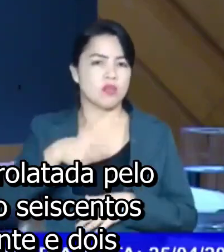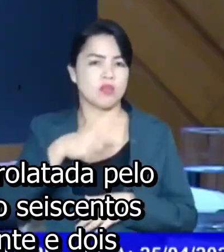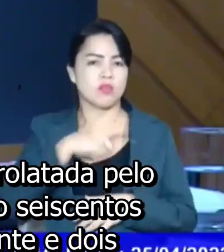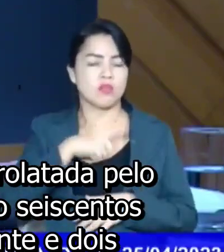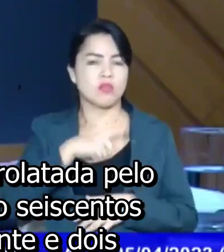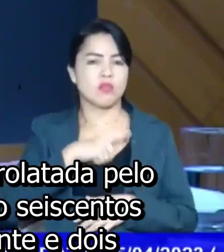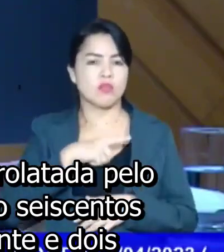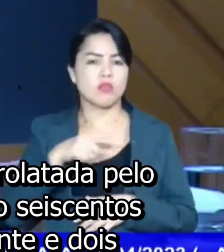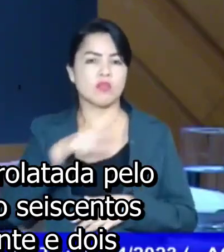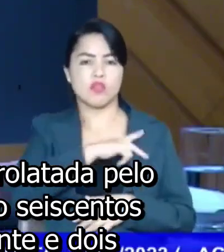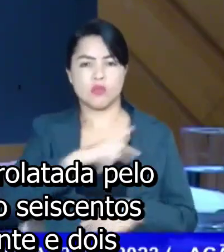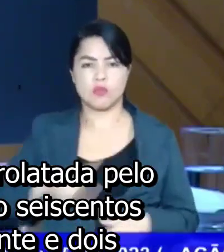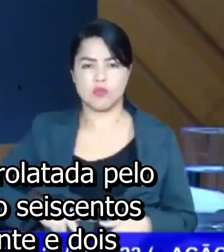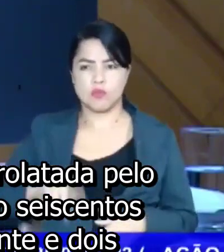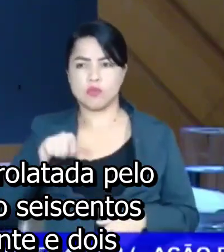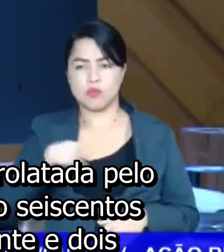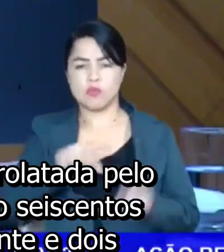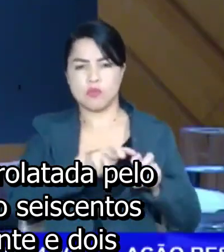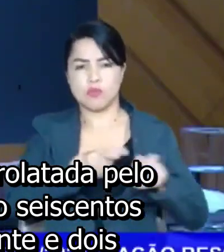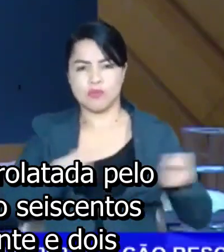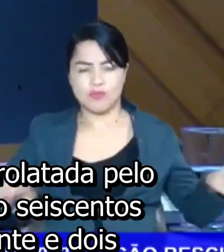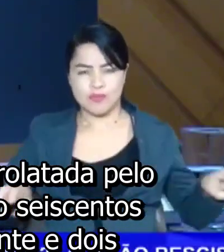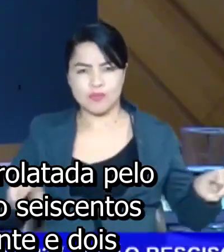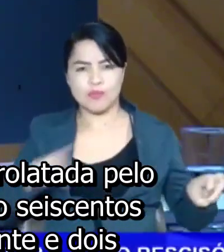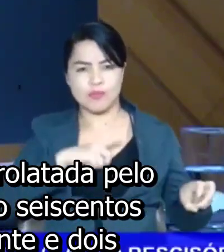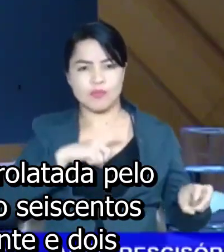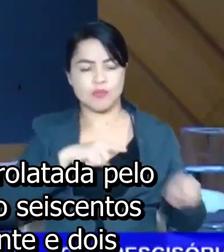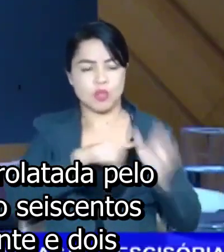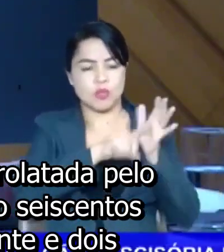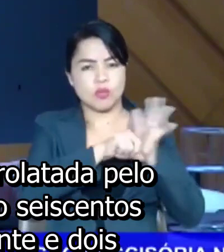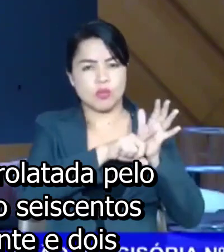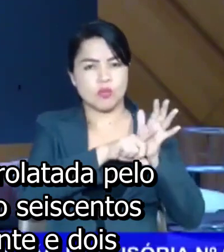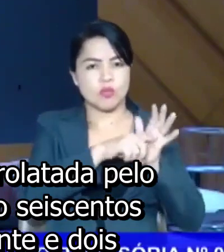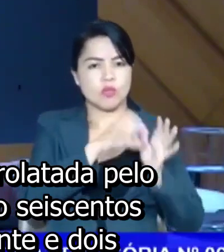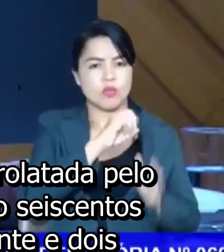prolatada pelo excelentíssimo presidente desta Corte, no processo